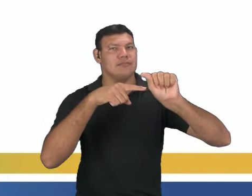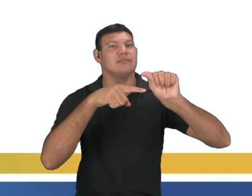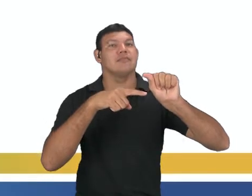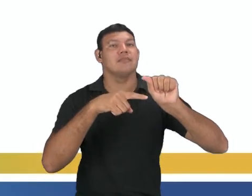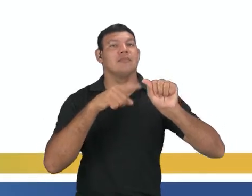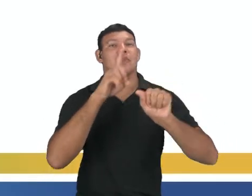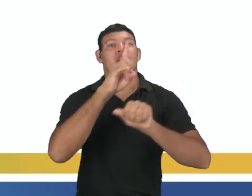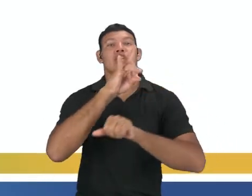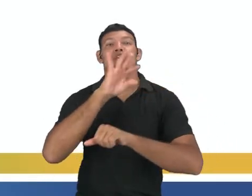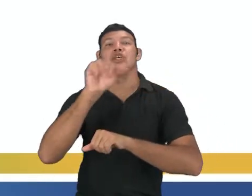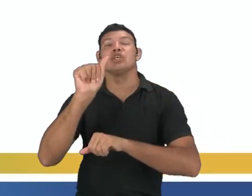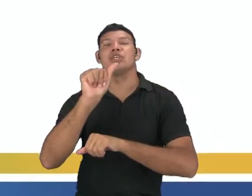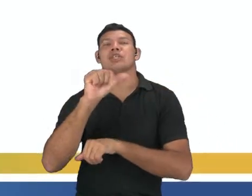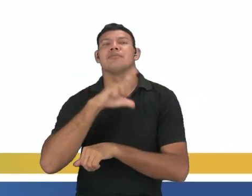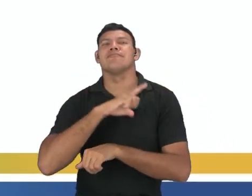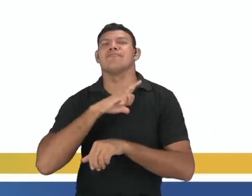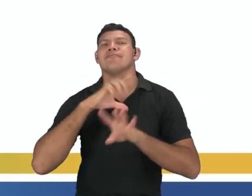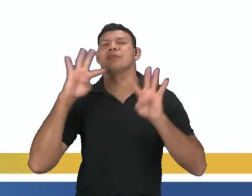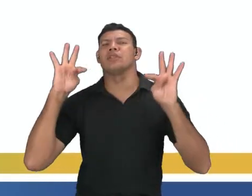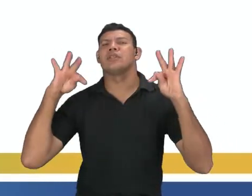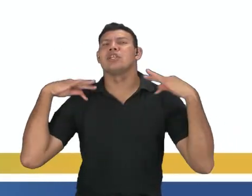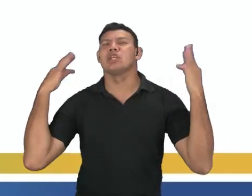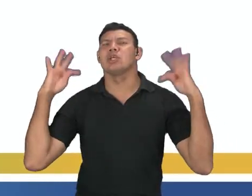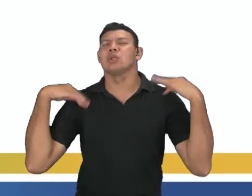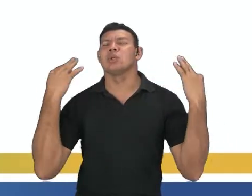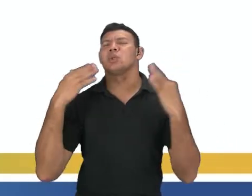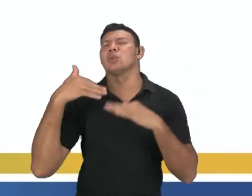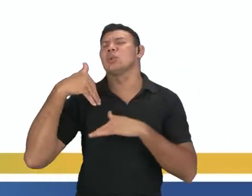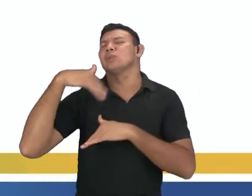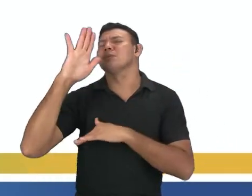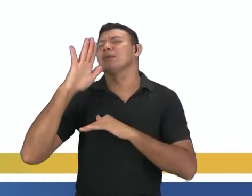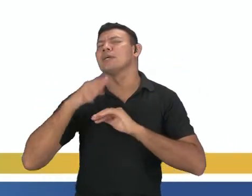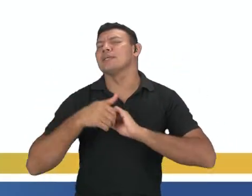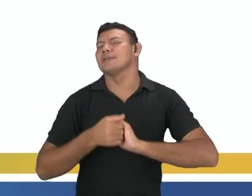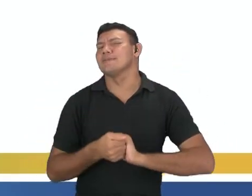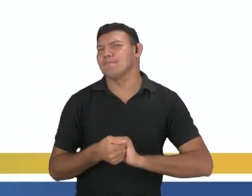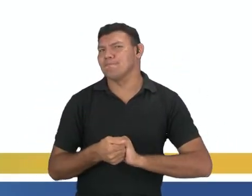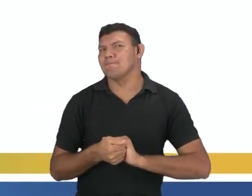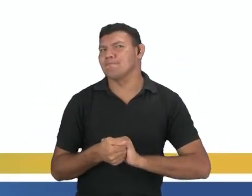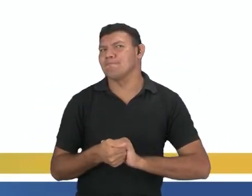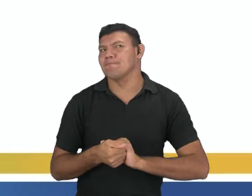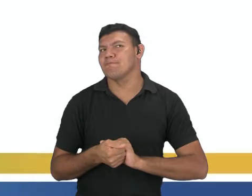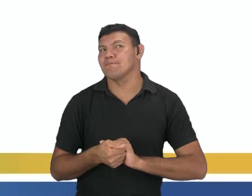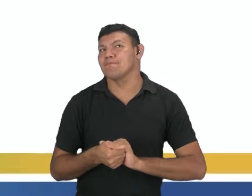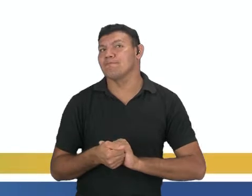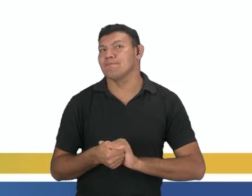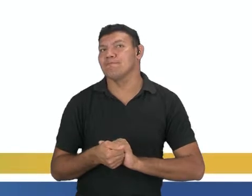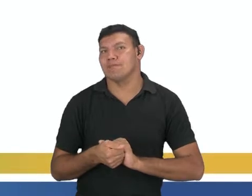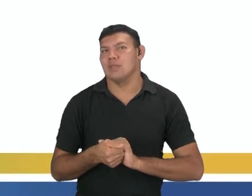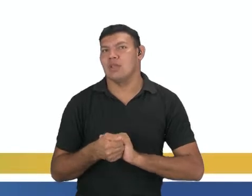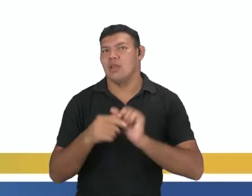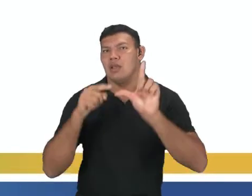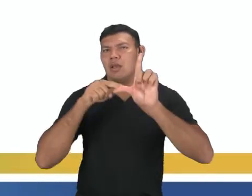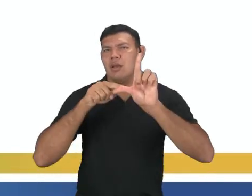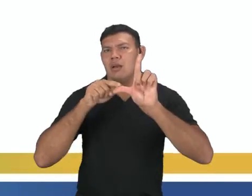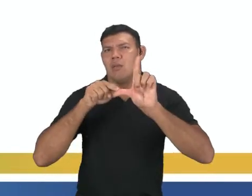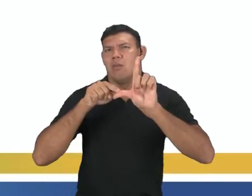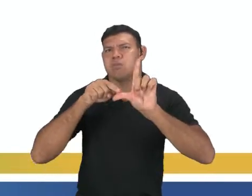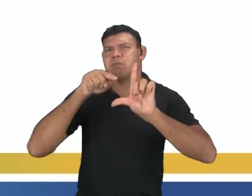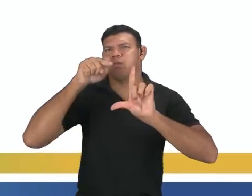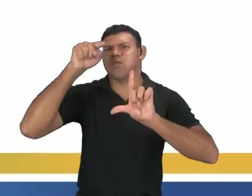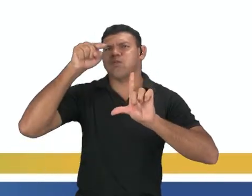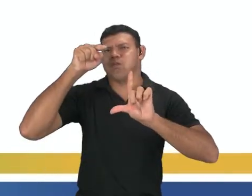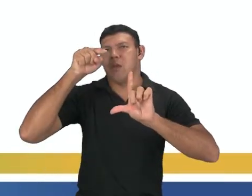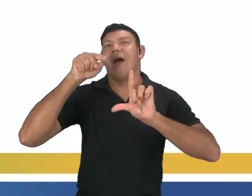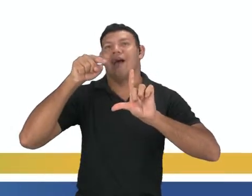dia houve mais turista? Qual foi o dia aí? Observe, é o dia que a coluna está maior,